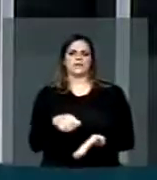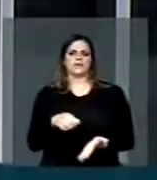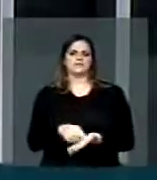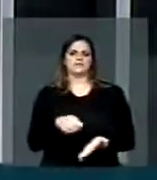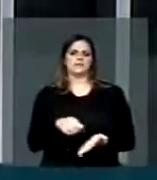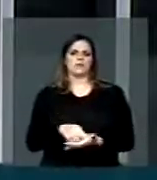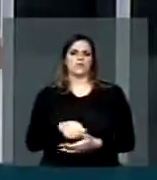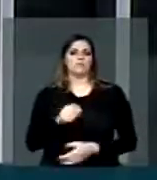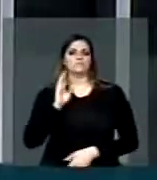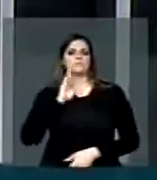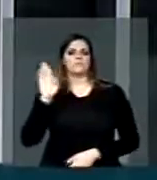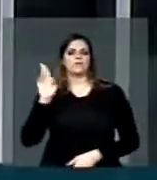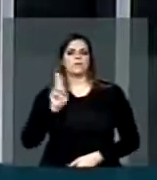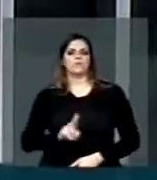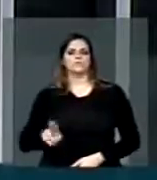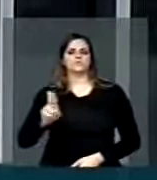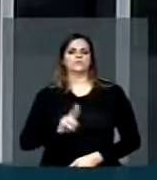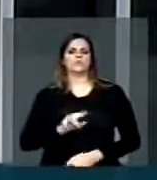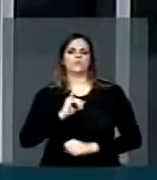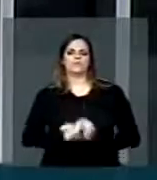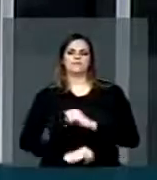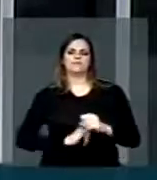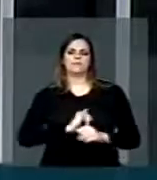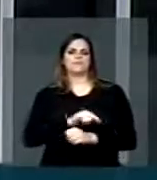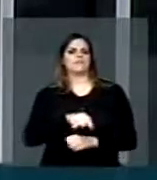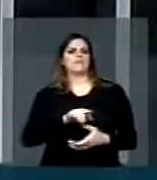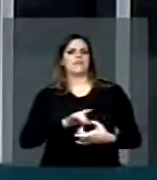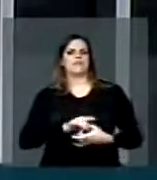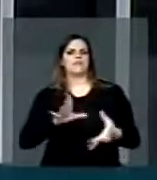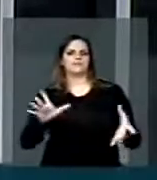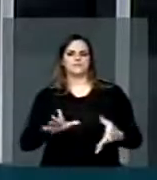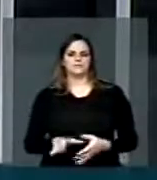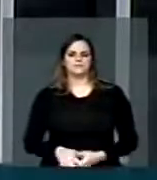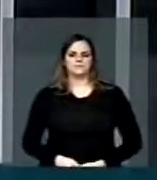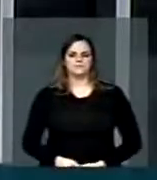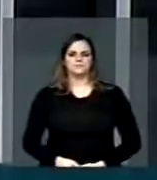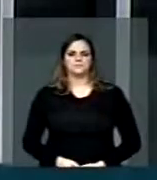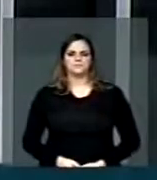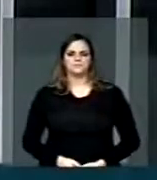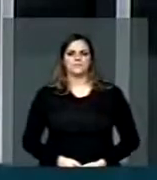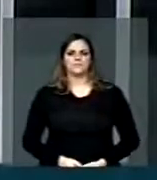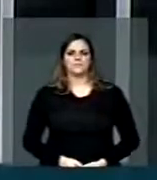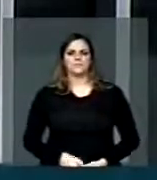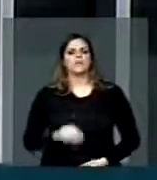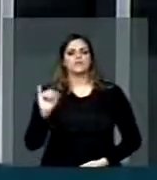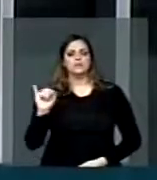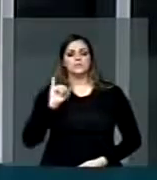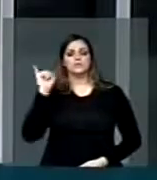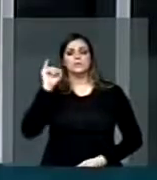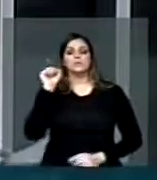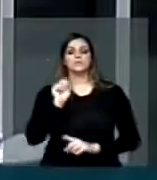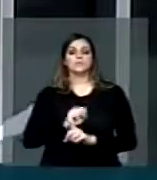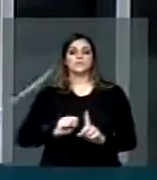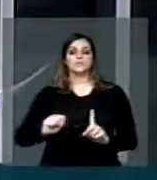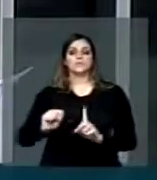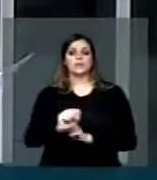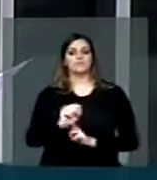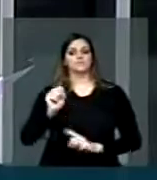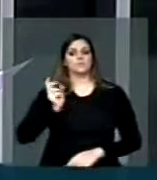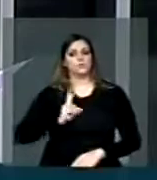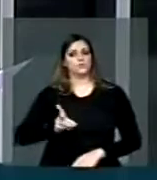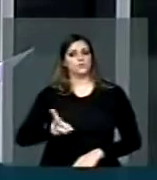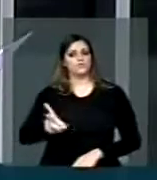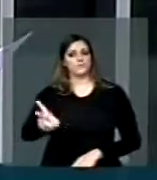diz respeito ao uso da internet livre, e é fundamental que a sociedade continue, deputado Inocêncio,